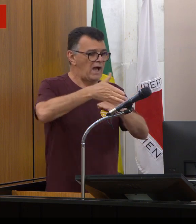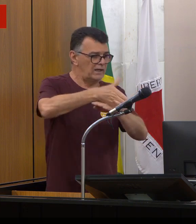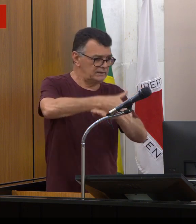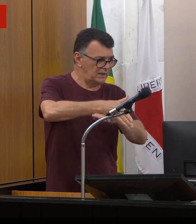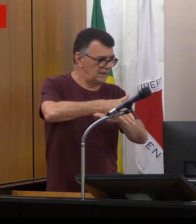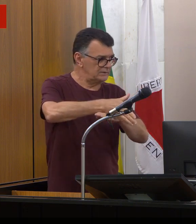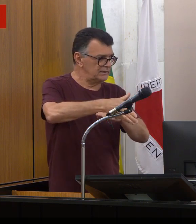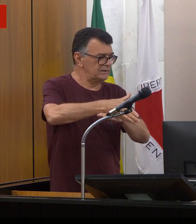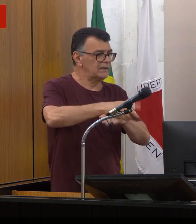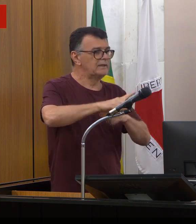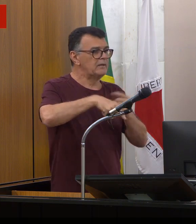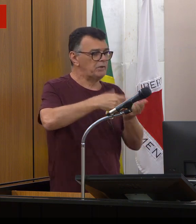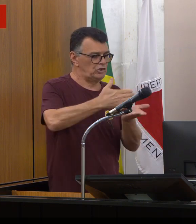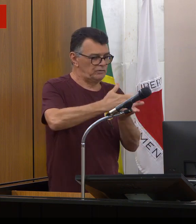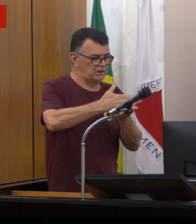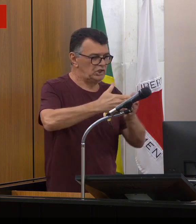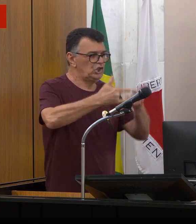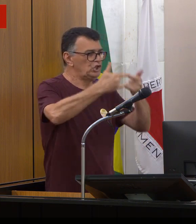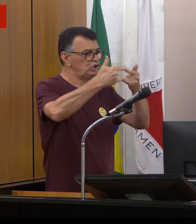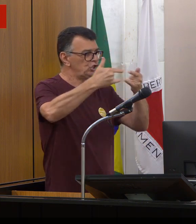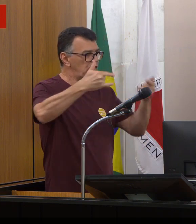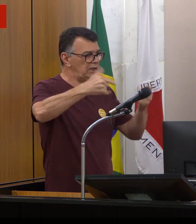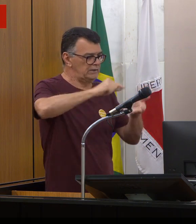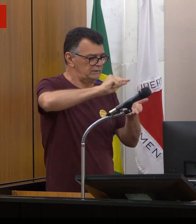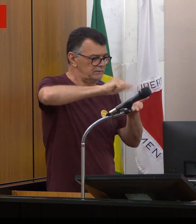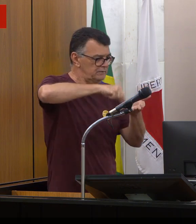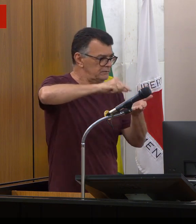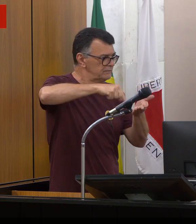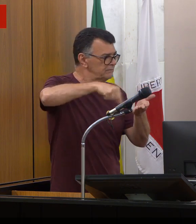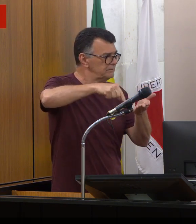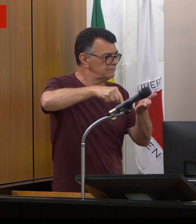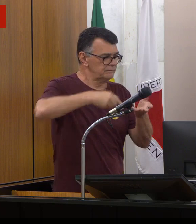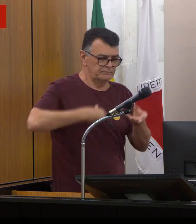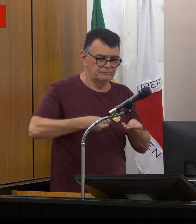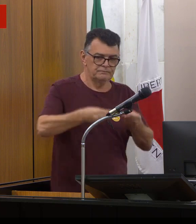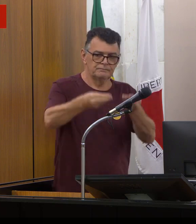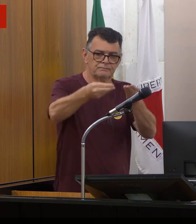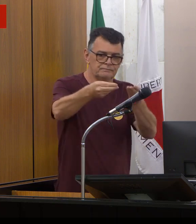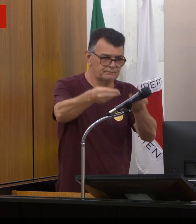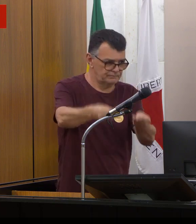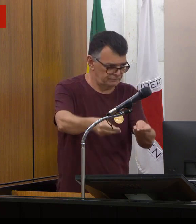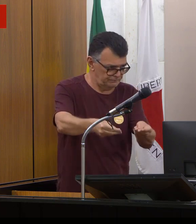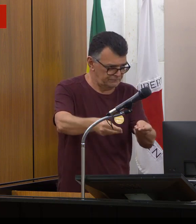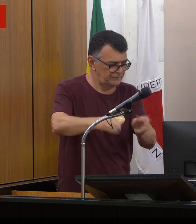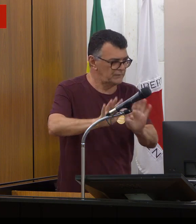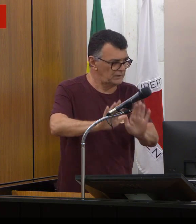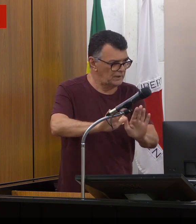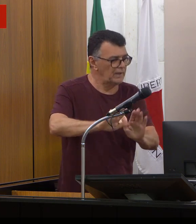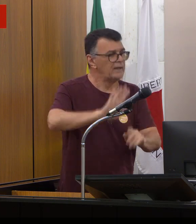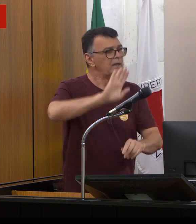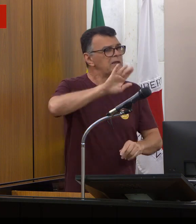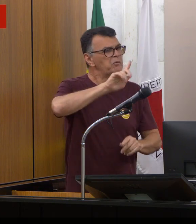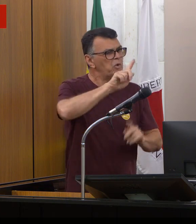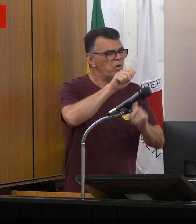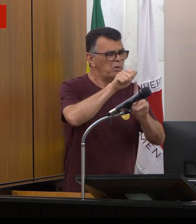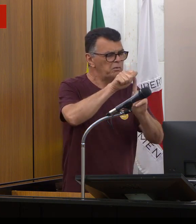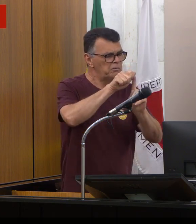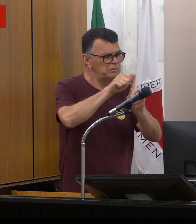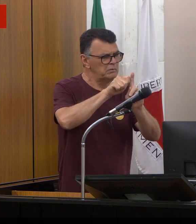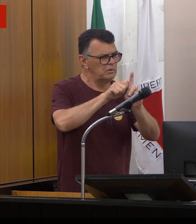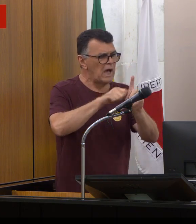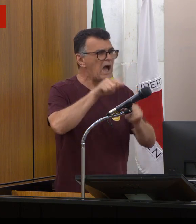fizeram um planejamento de qual seria o meu tratamento de como seria o plano de pagamento que foi por meio de